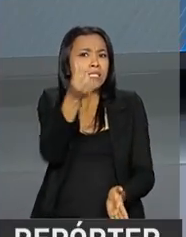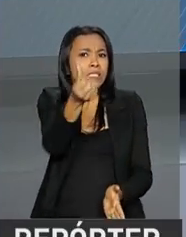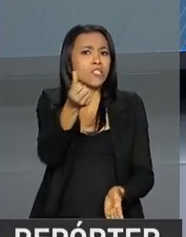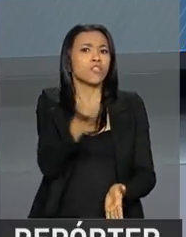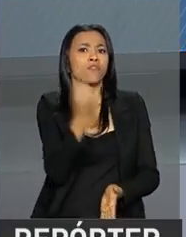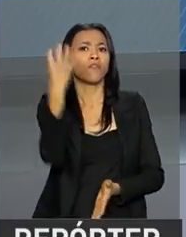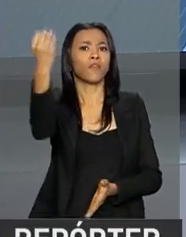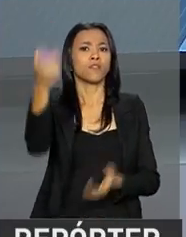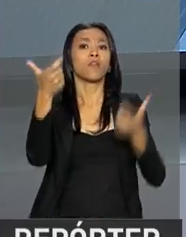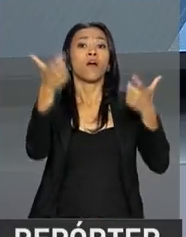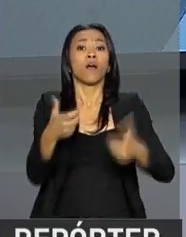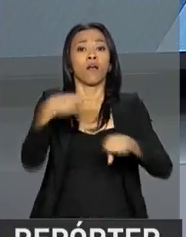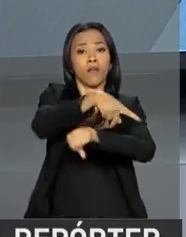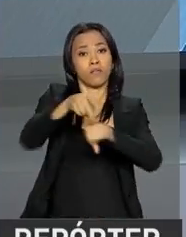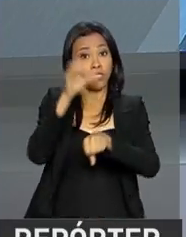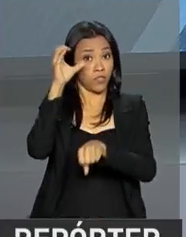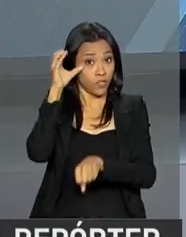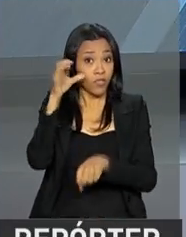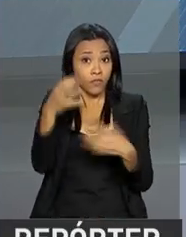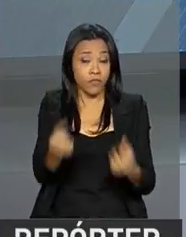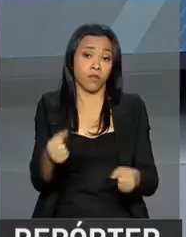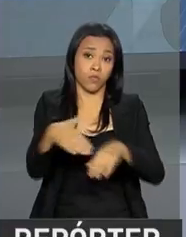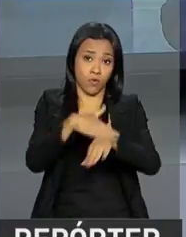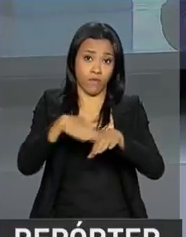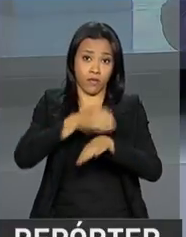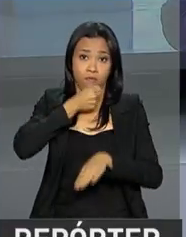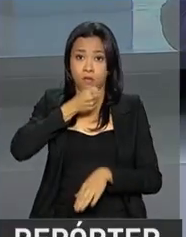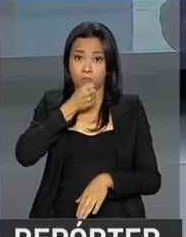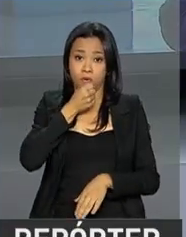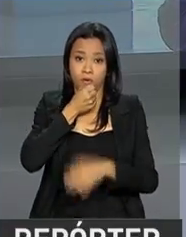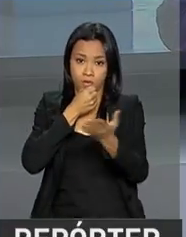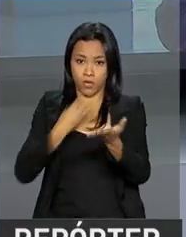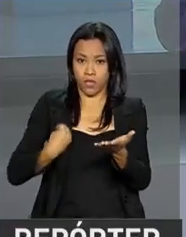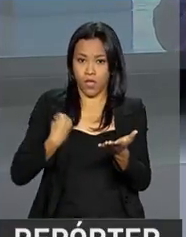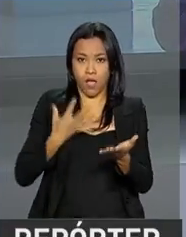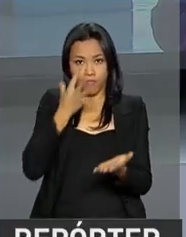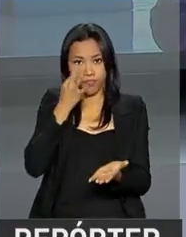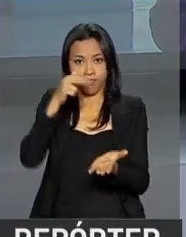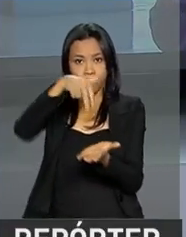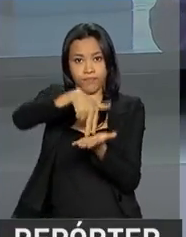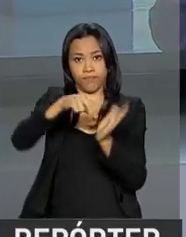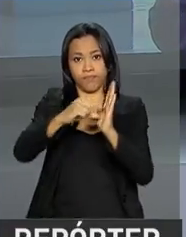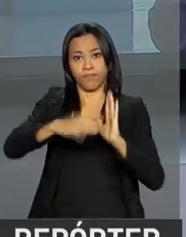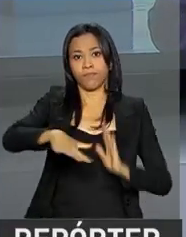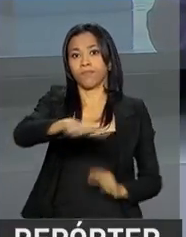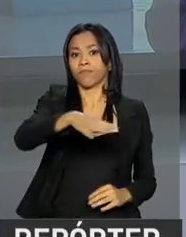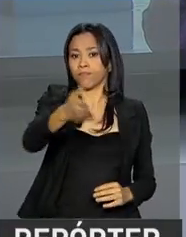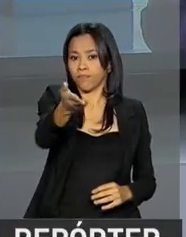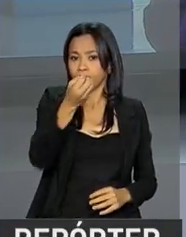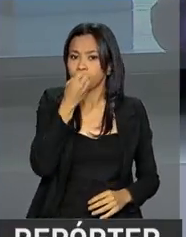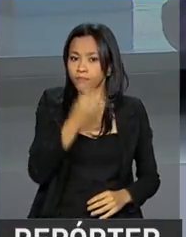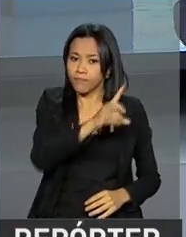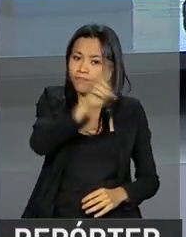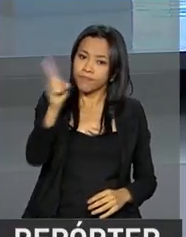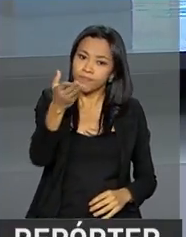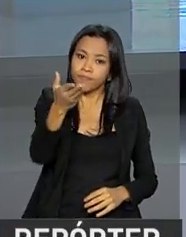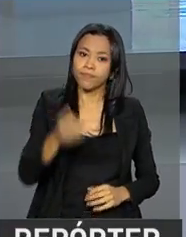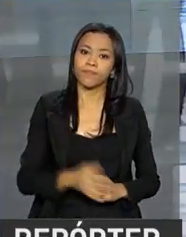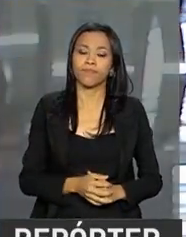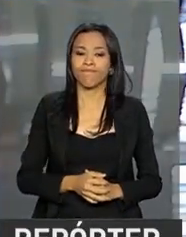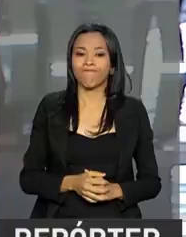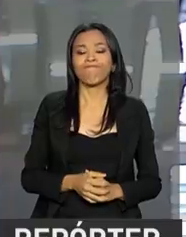à china vamos então falar com a repórter maria que lupi que está no palácio do planalto bom-dia mara olá